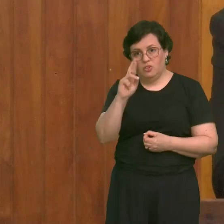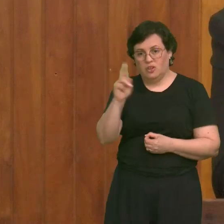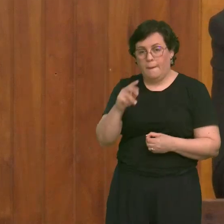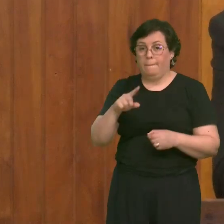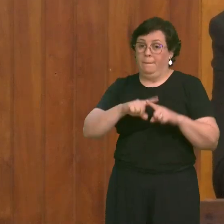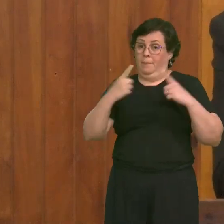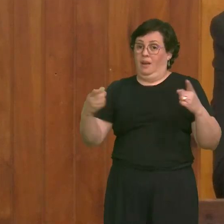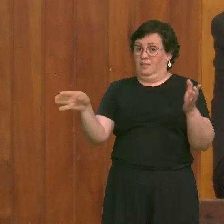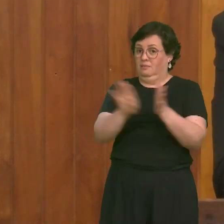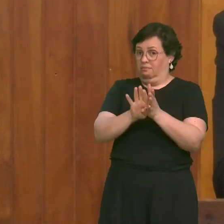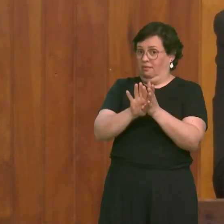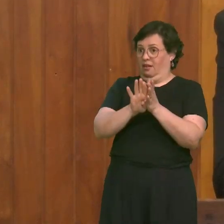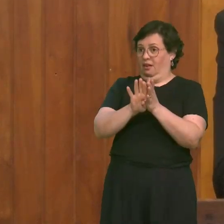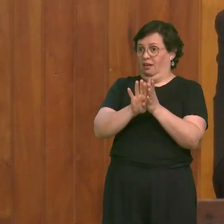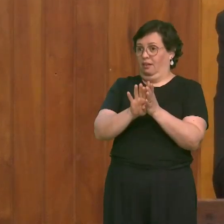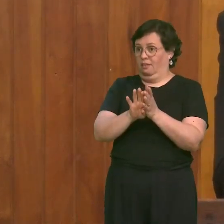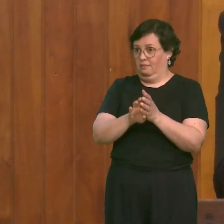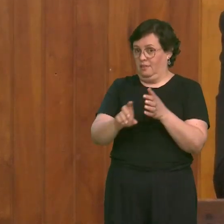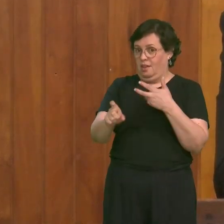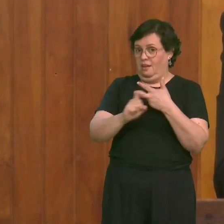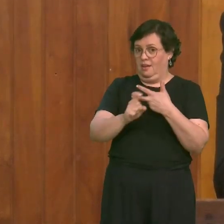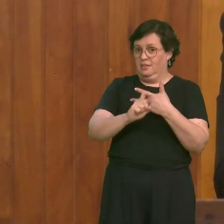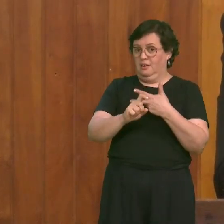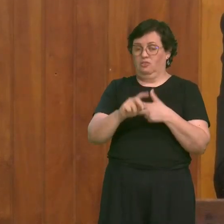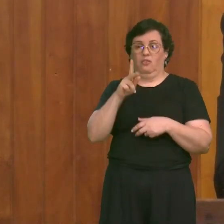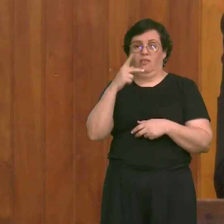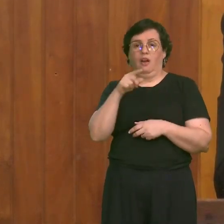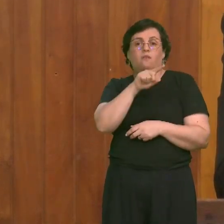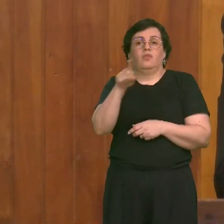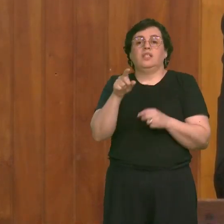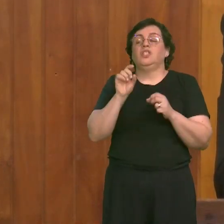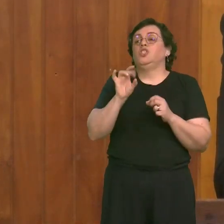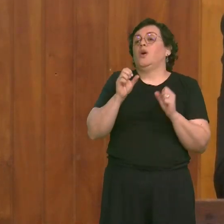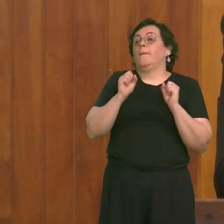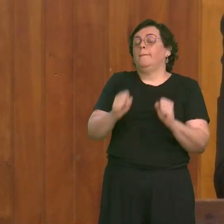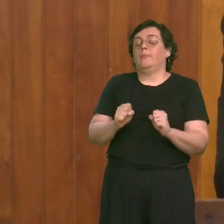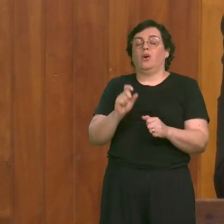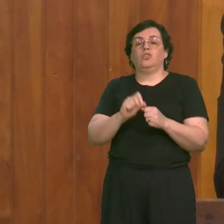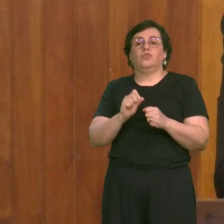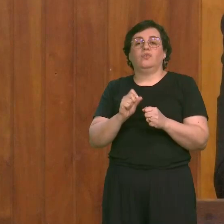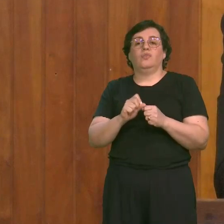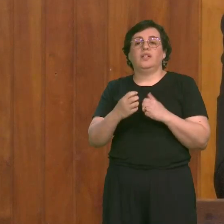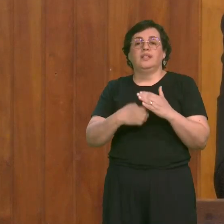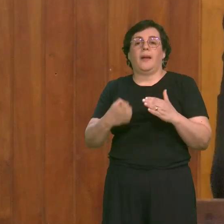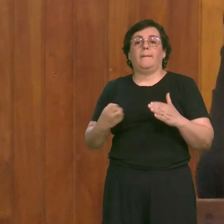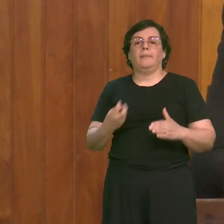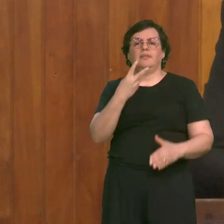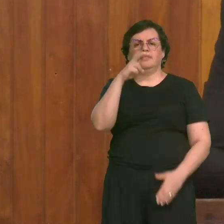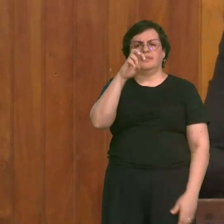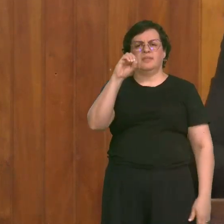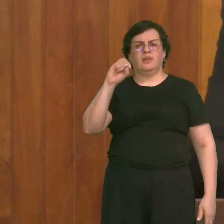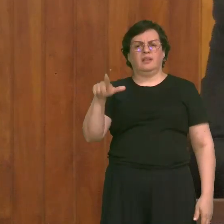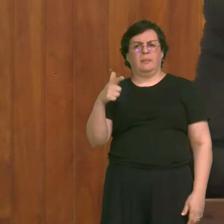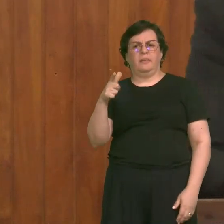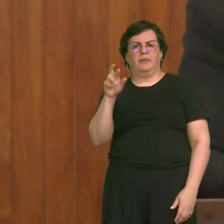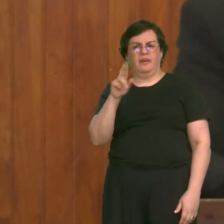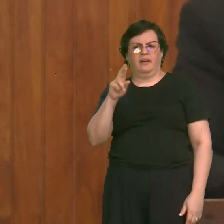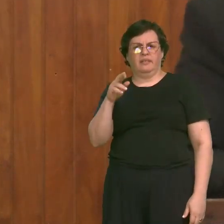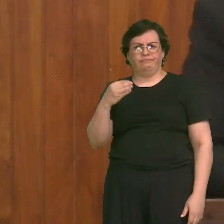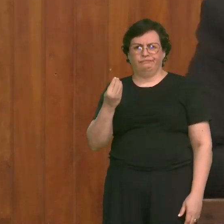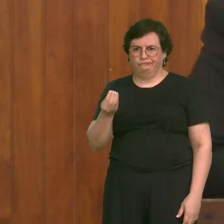vem executivo aqui falar que você só podem fazer emenda em positiva de 250 mil reais